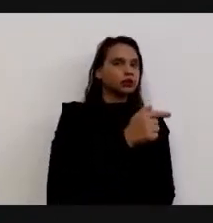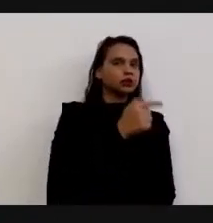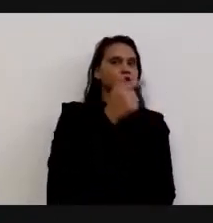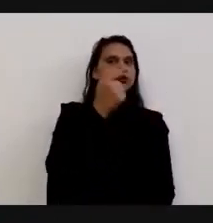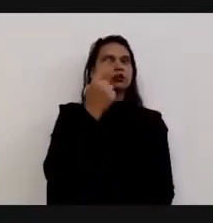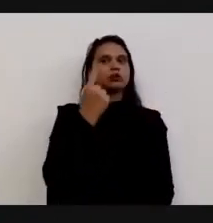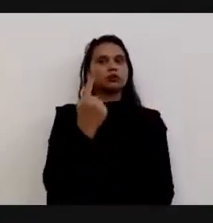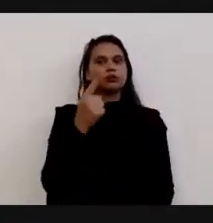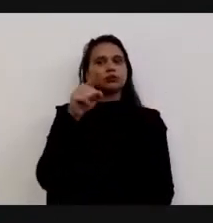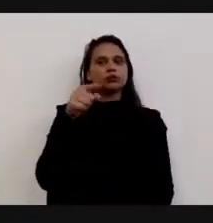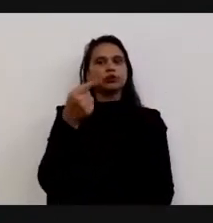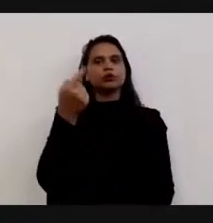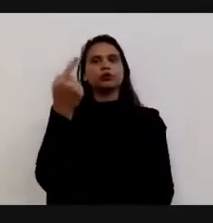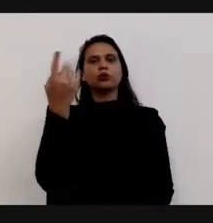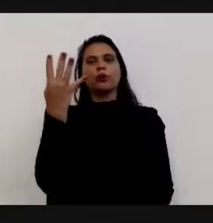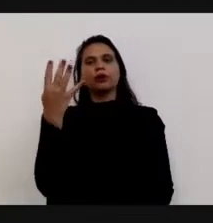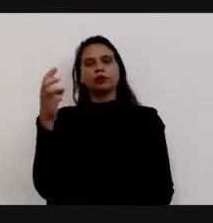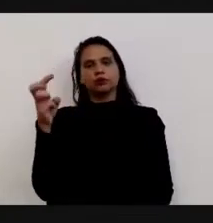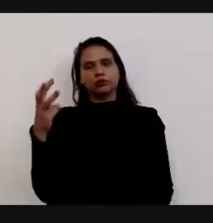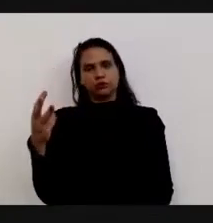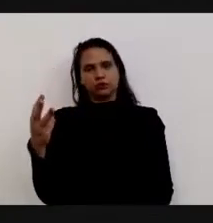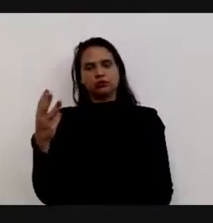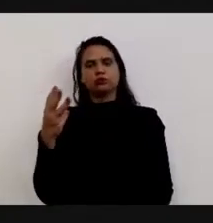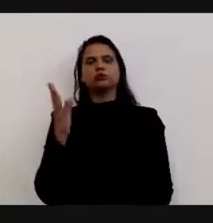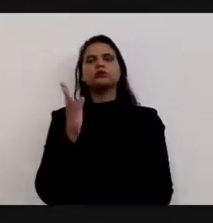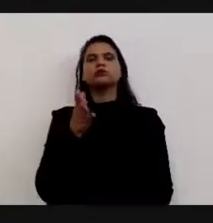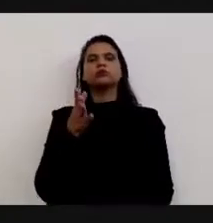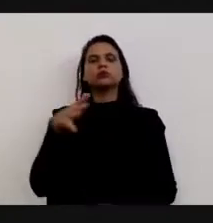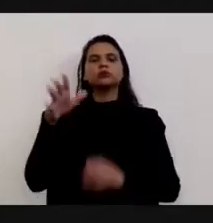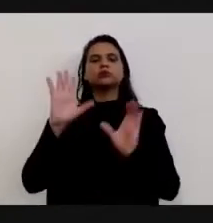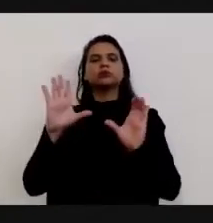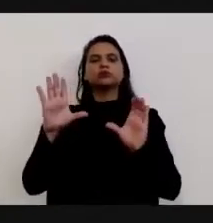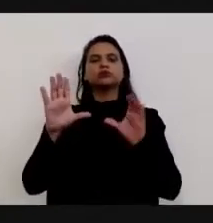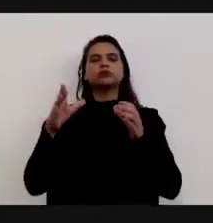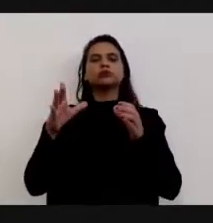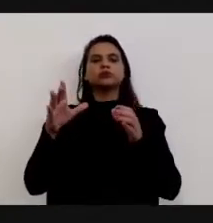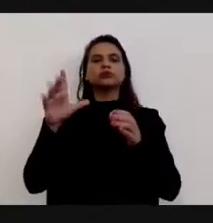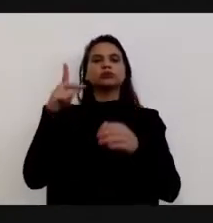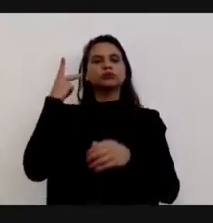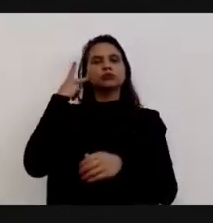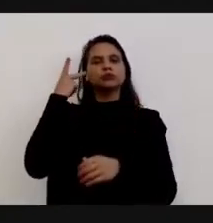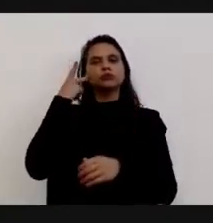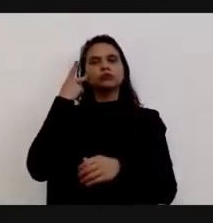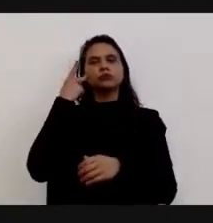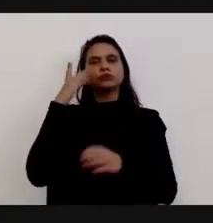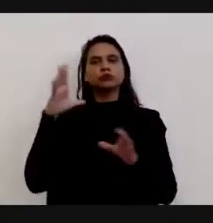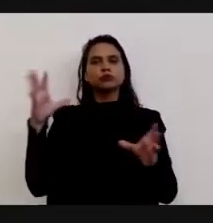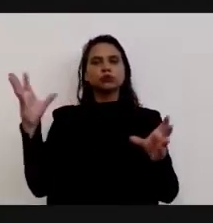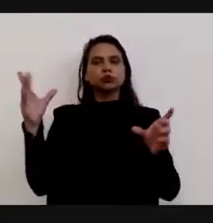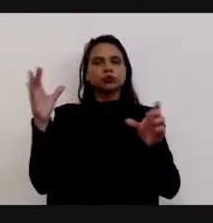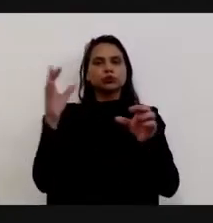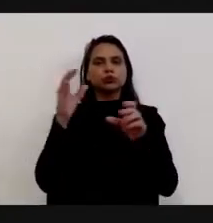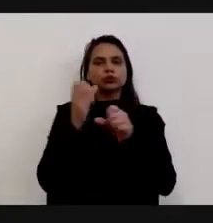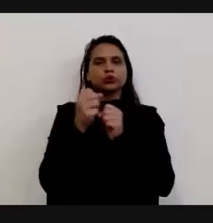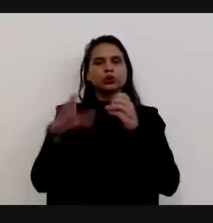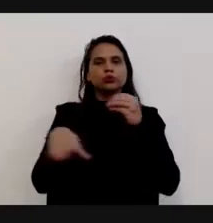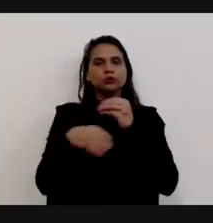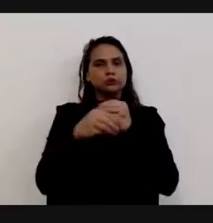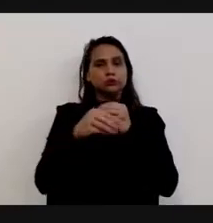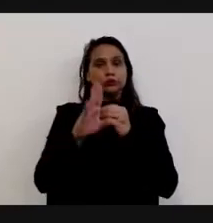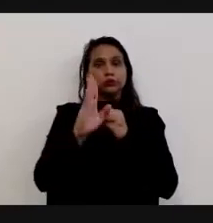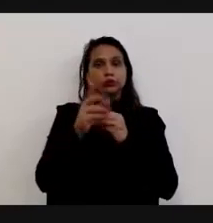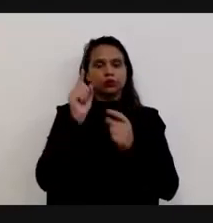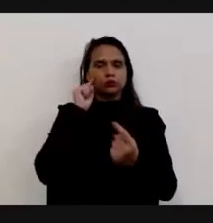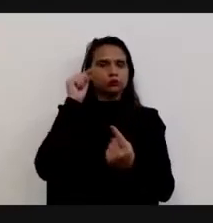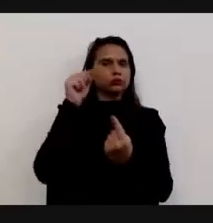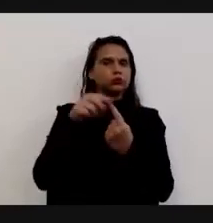71,43%, atesta a preferência gradativa dos congressistas paulistas pelas transferências especiais, quando comparado ao total de emendas impositivas com finalidade